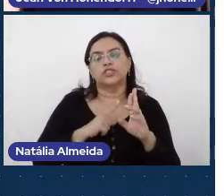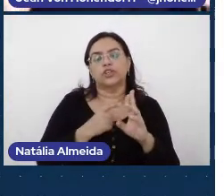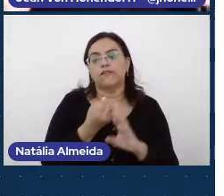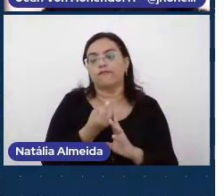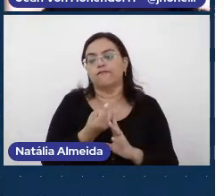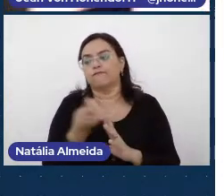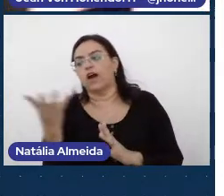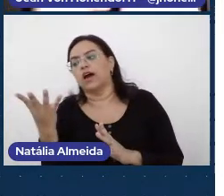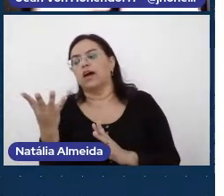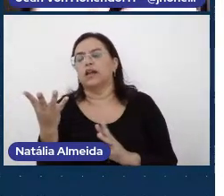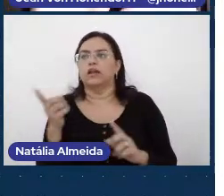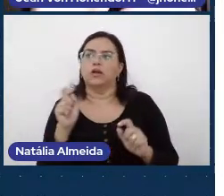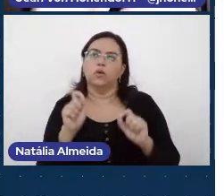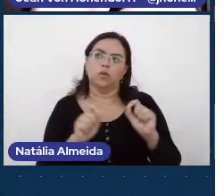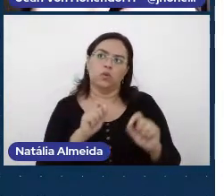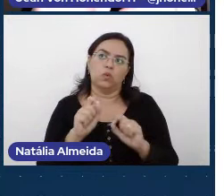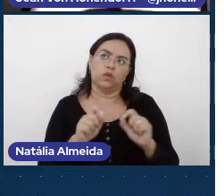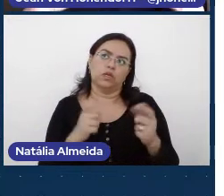fragilidades para aquilo que